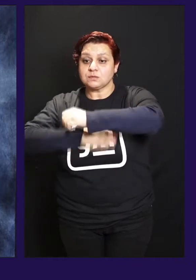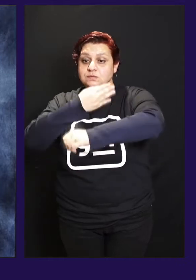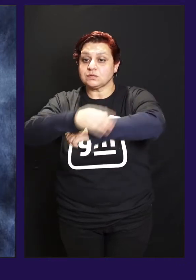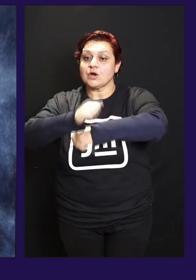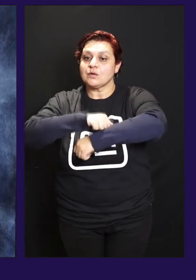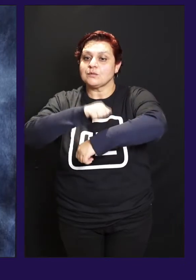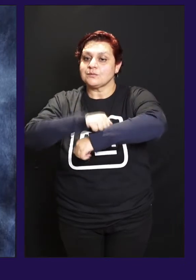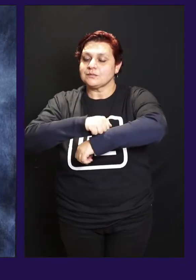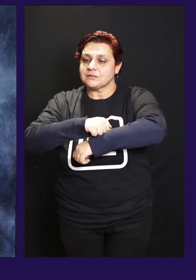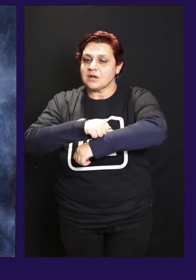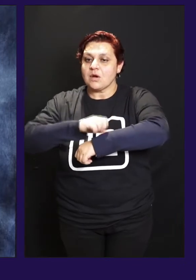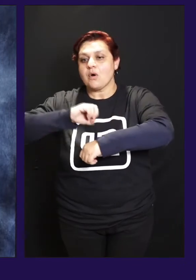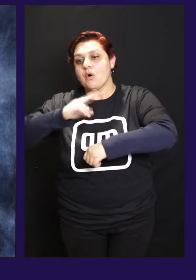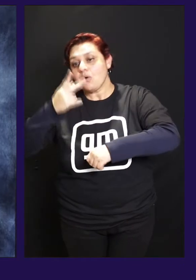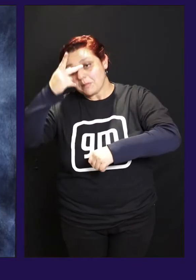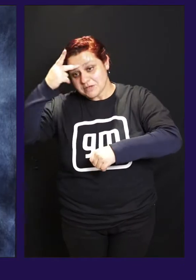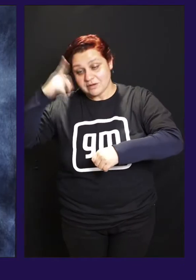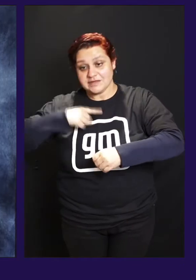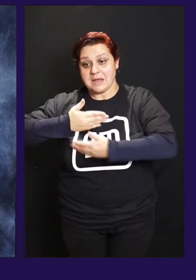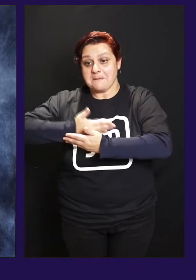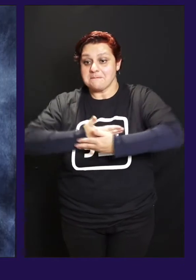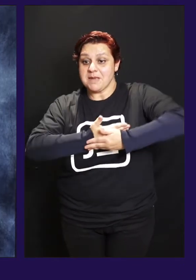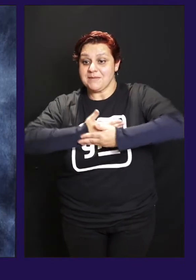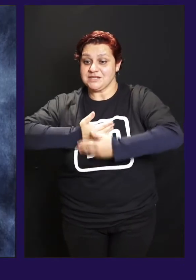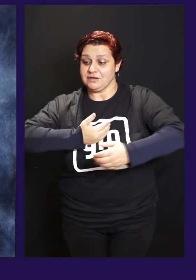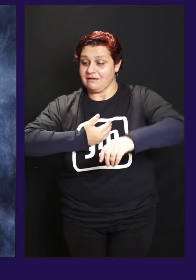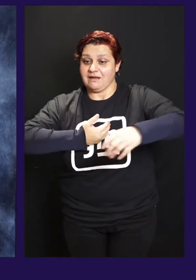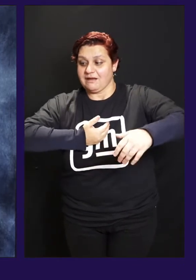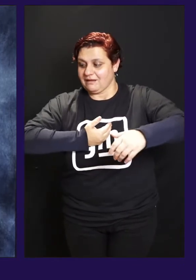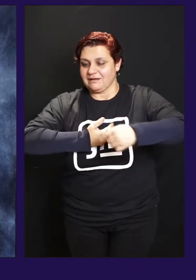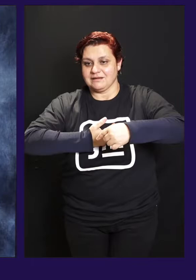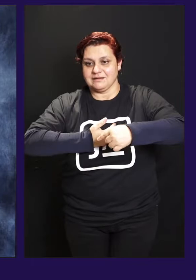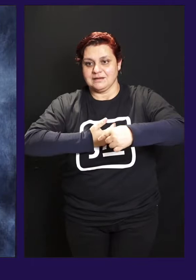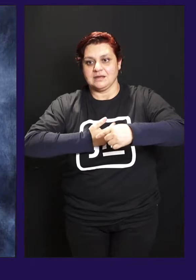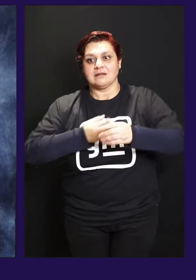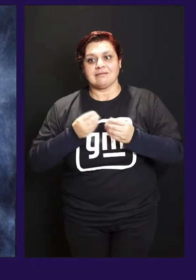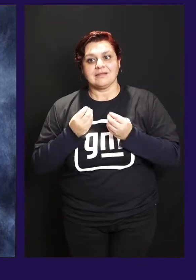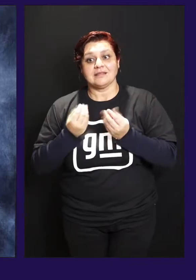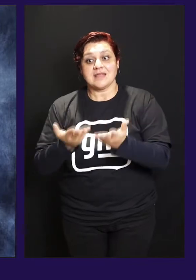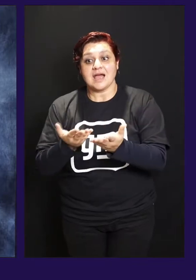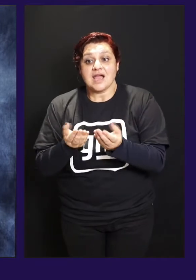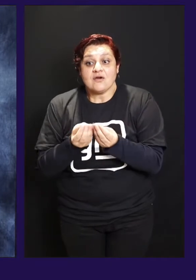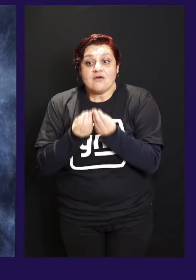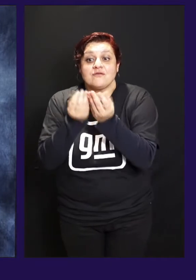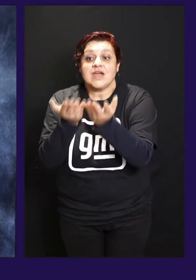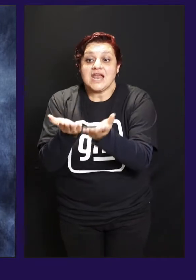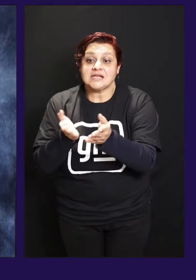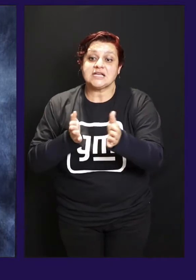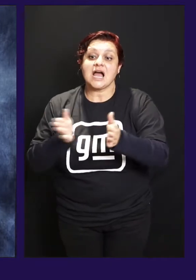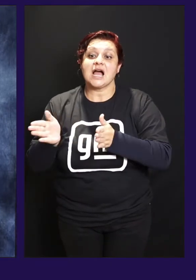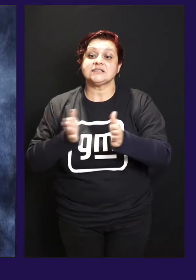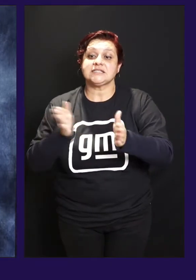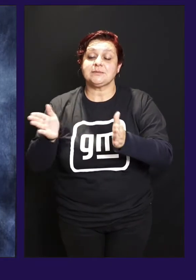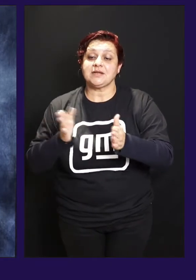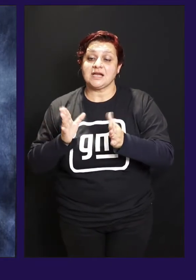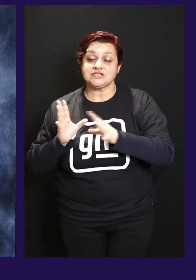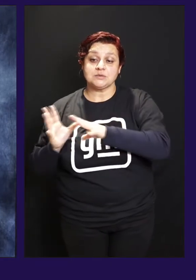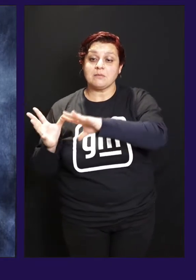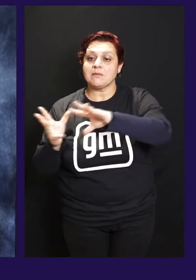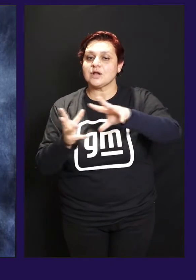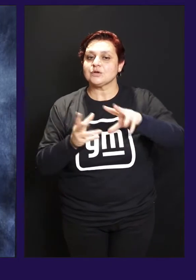desenhar soluções, a gente pensa no dinossauro e nas costas dele. Imaginando que ali, por exemplo, se fosse uma pessoa de negócios, ela iria